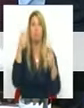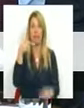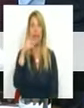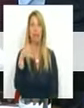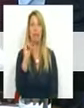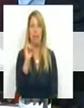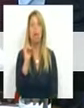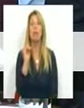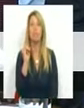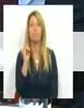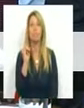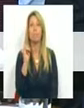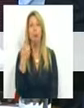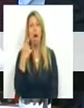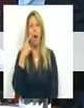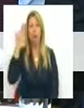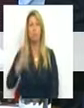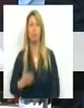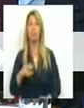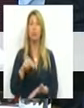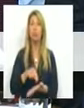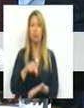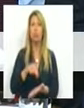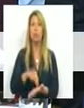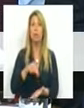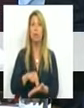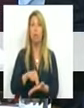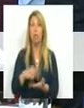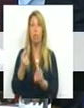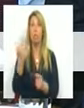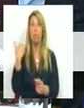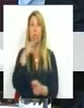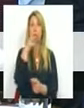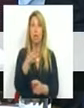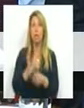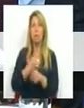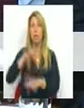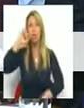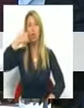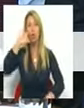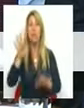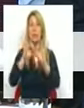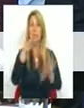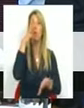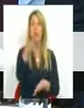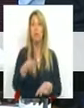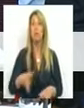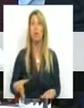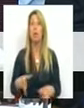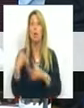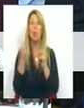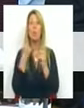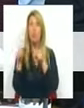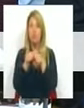aquele endurecimento de posição, que há pouco relacionei até com alguma desconfiança que entrou, como dizia e citei-o, no